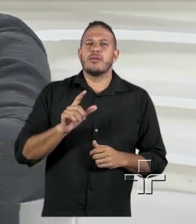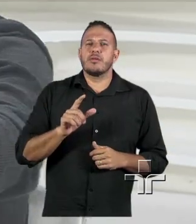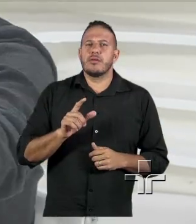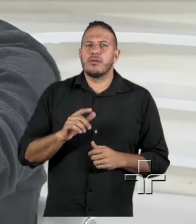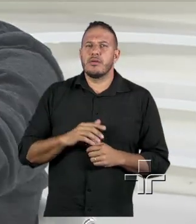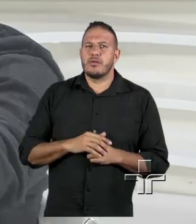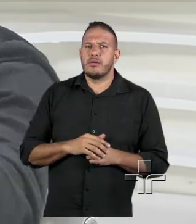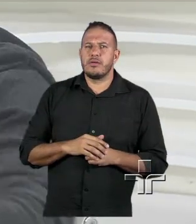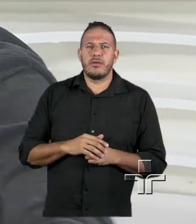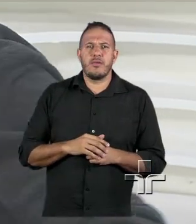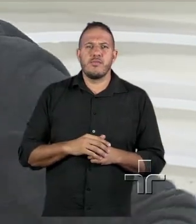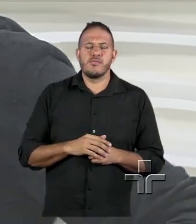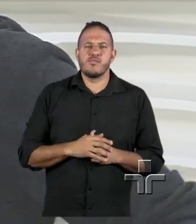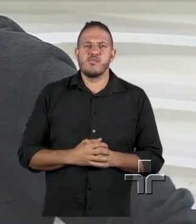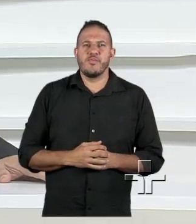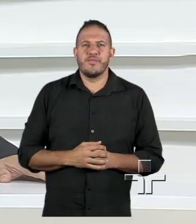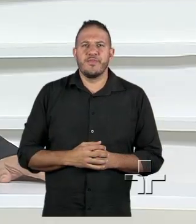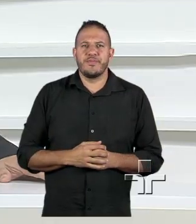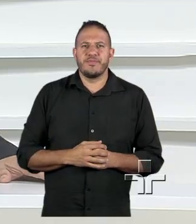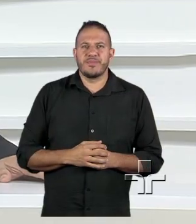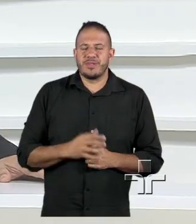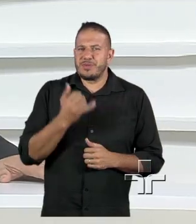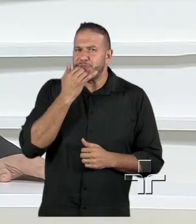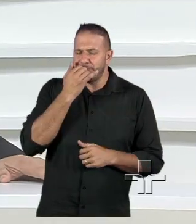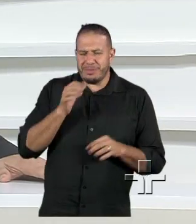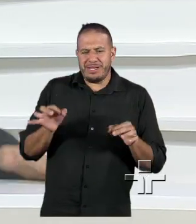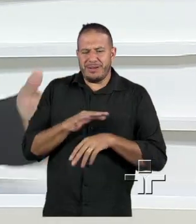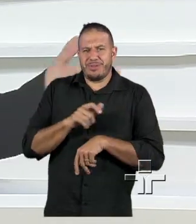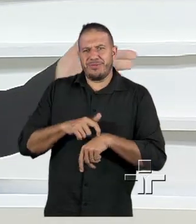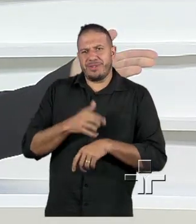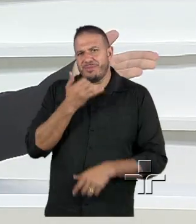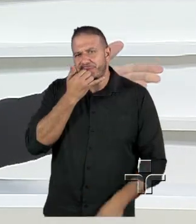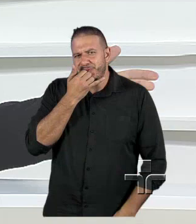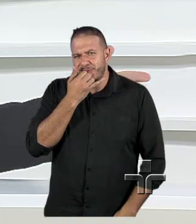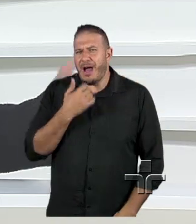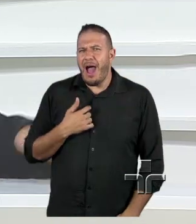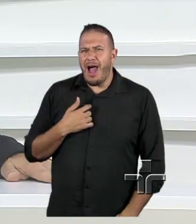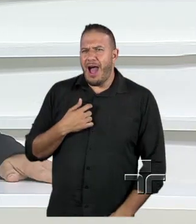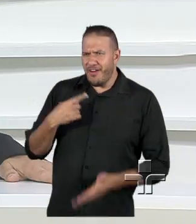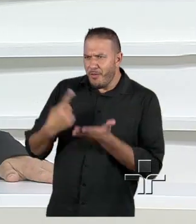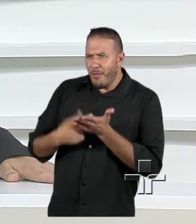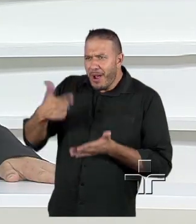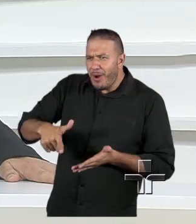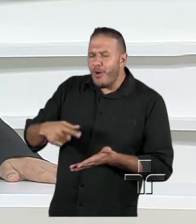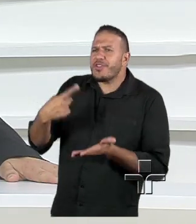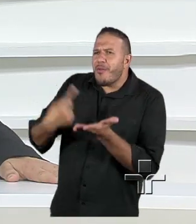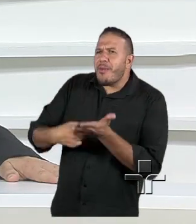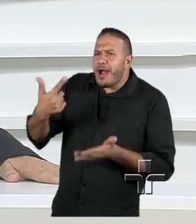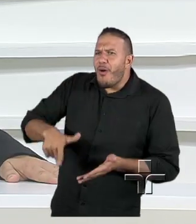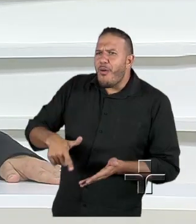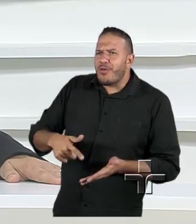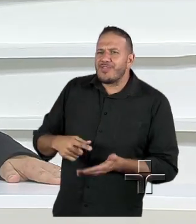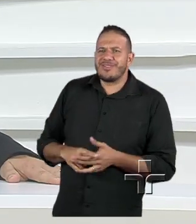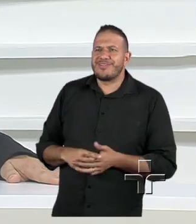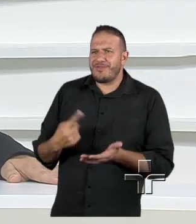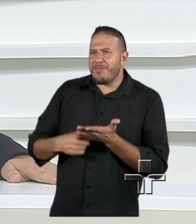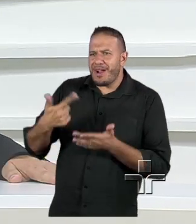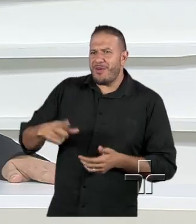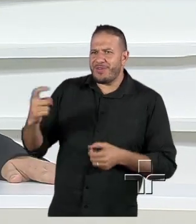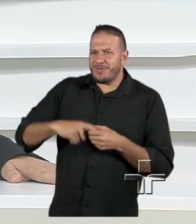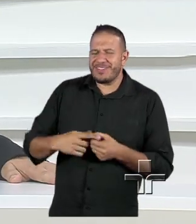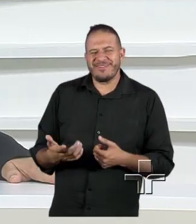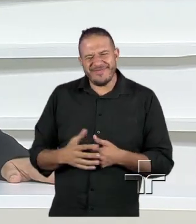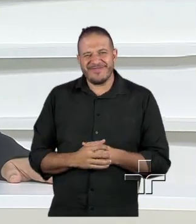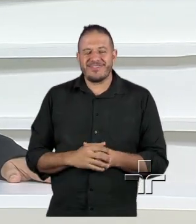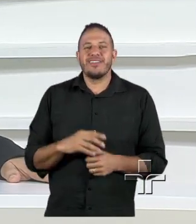física, André, não é da minha empresa, não. Estamos terminando nosso tempo, desculpa. Vamos fazer outro? Felizmente, vamos fazer outro. Então, eu queria que você me